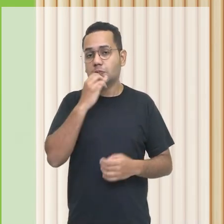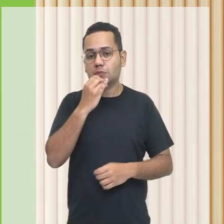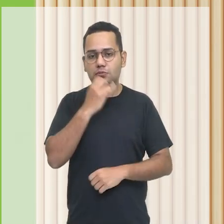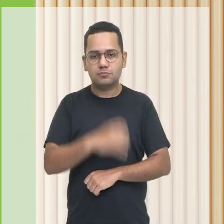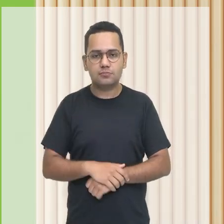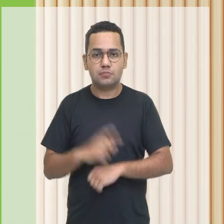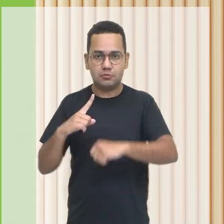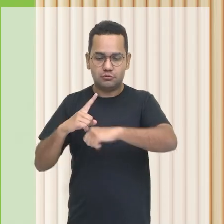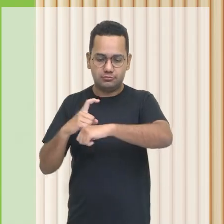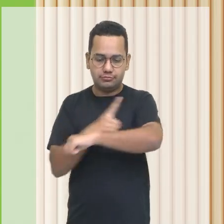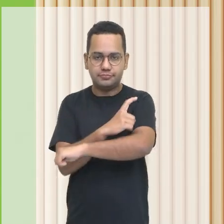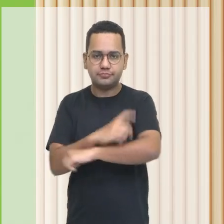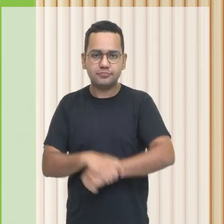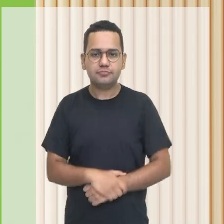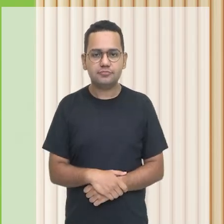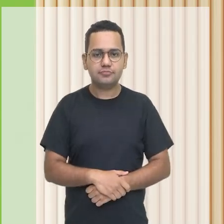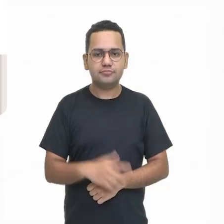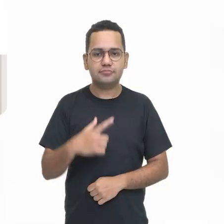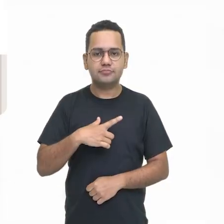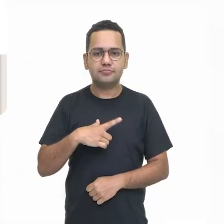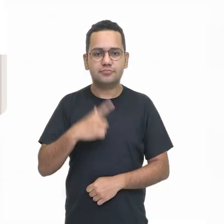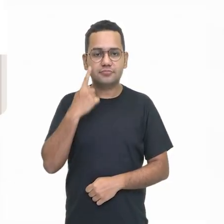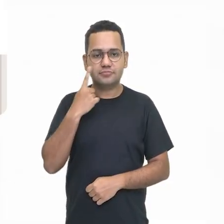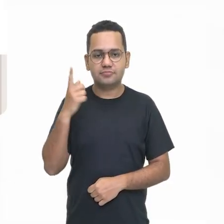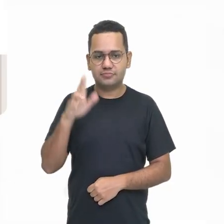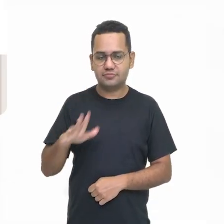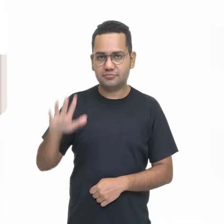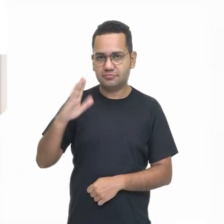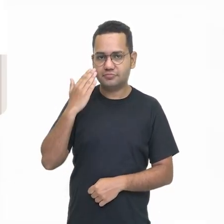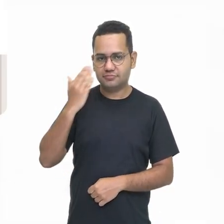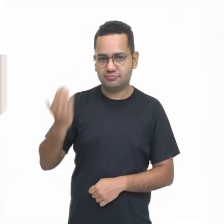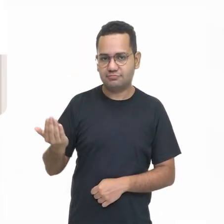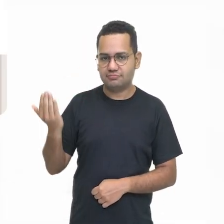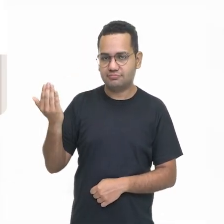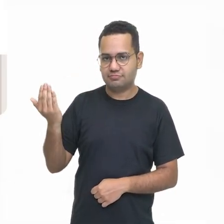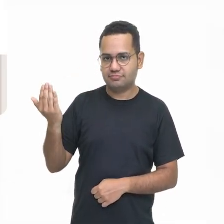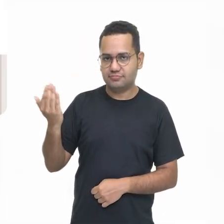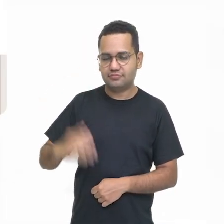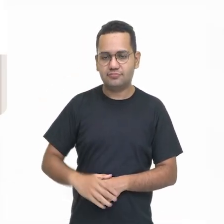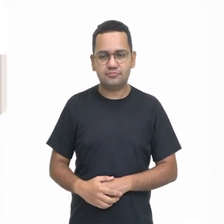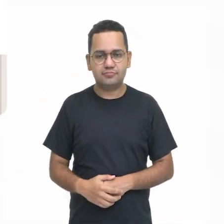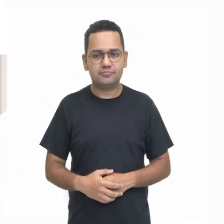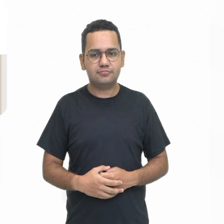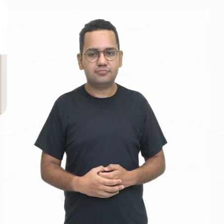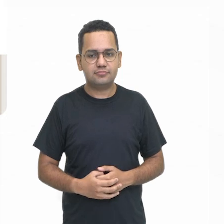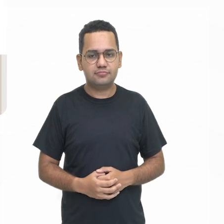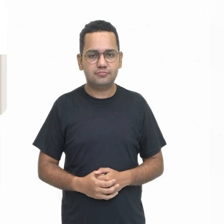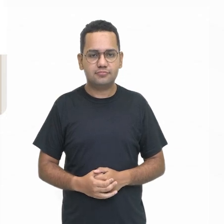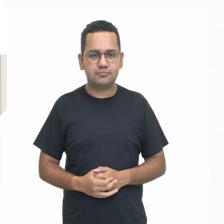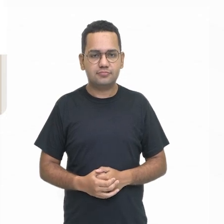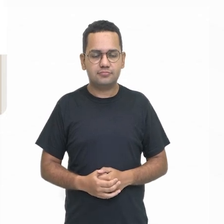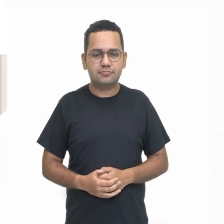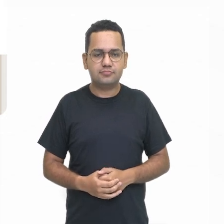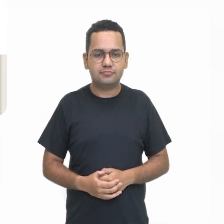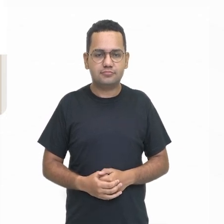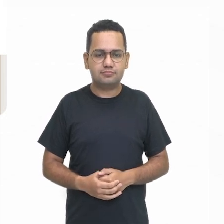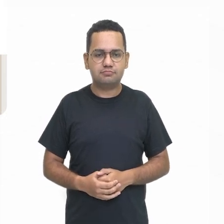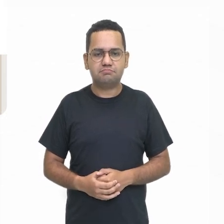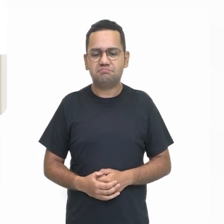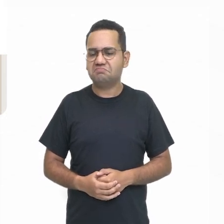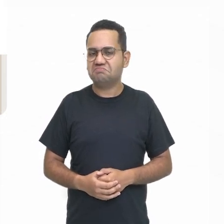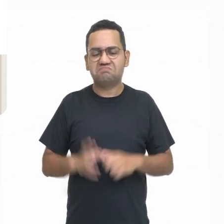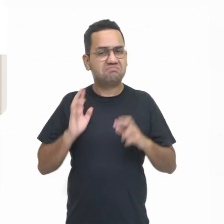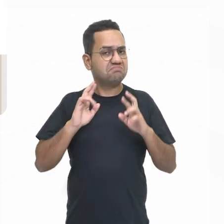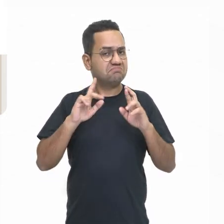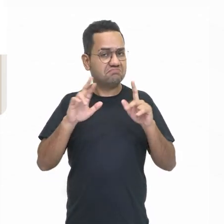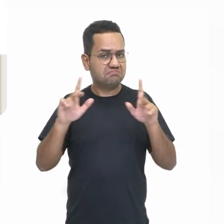evolução humana, aparecer a seguinte imagem. Essa imagem você pode ver em vários